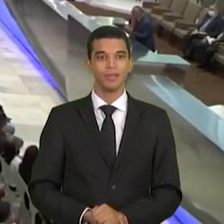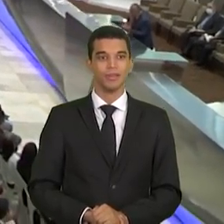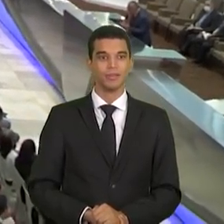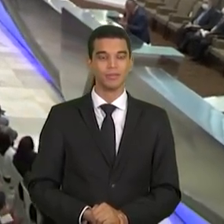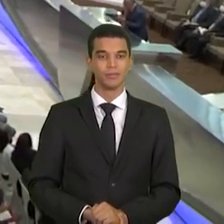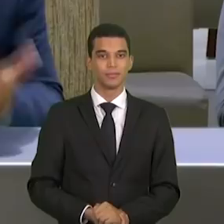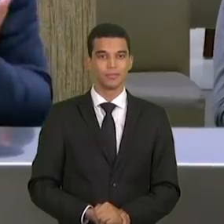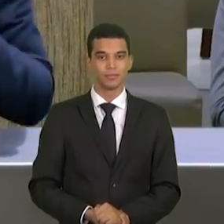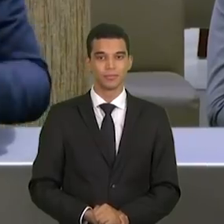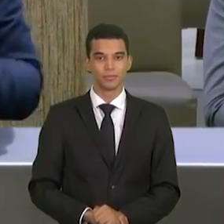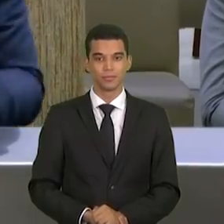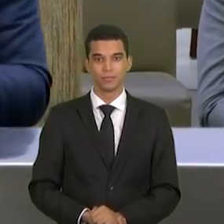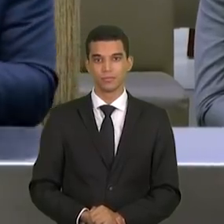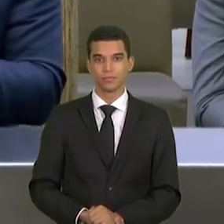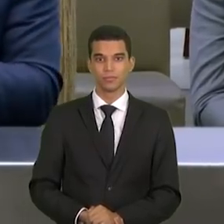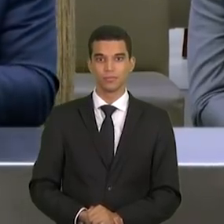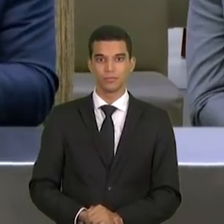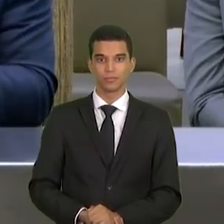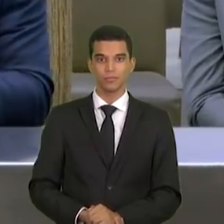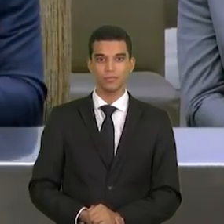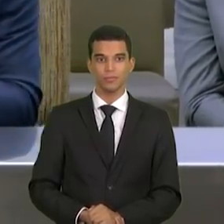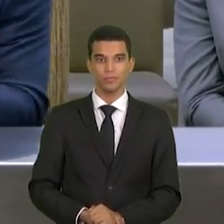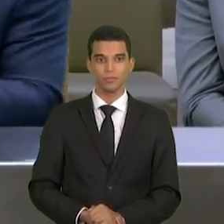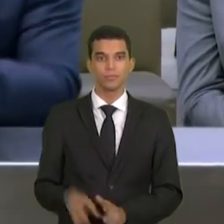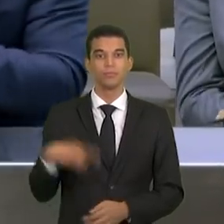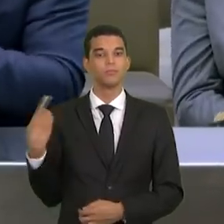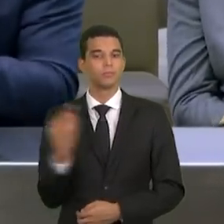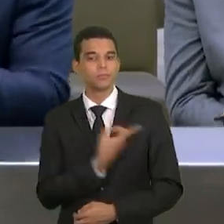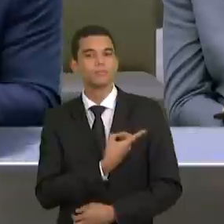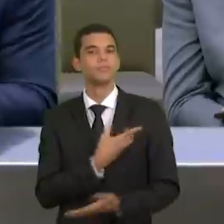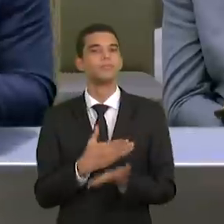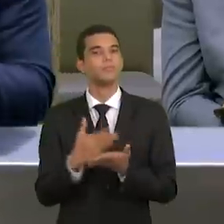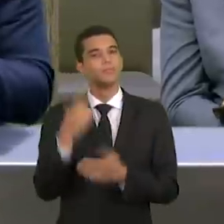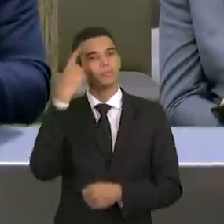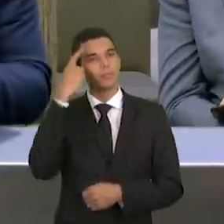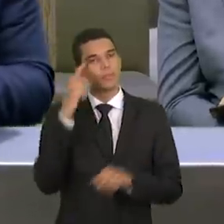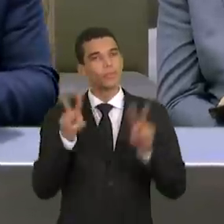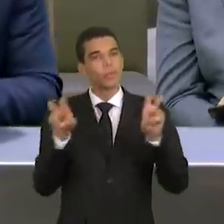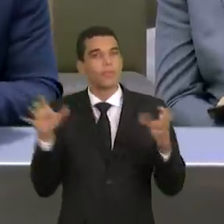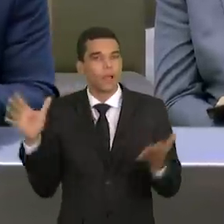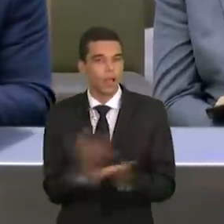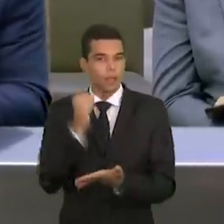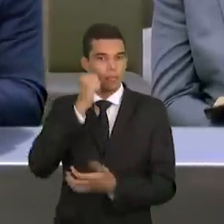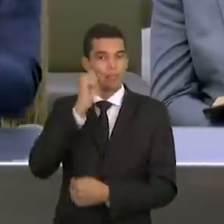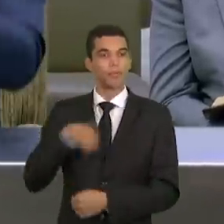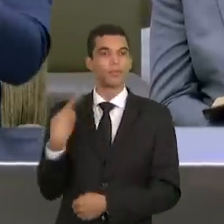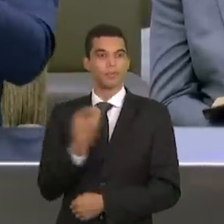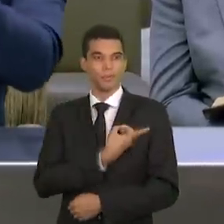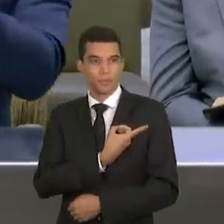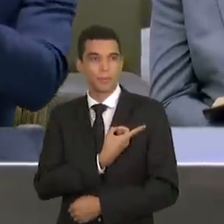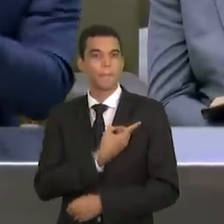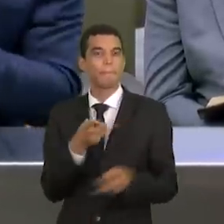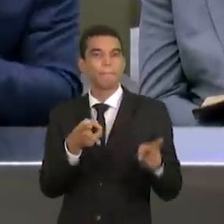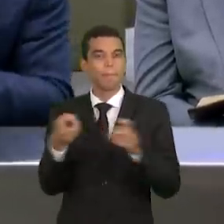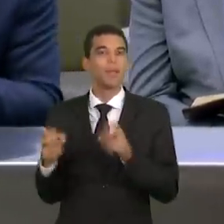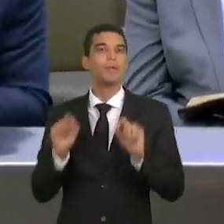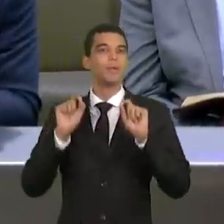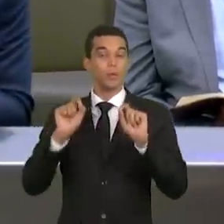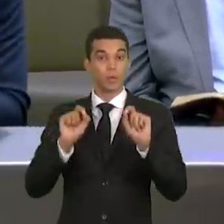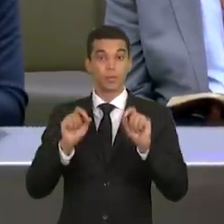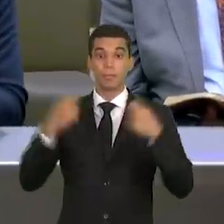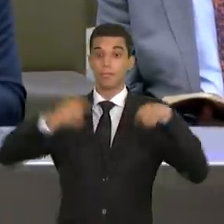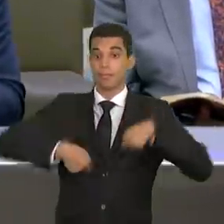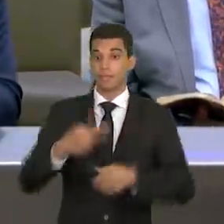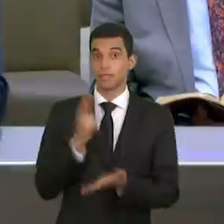Quando começamos a pensar sobre a doutrina do arrebatamento, a gente vê que a vigilância é